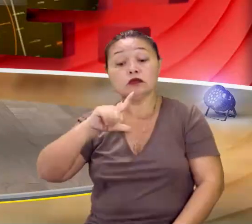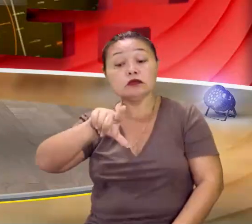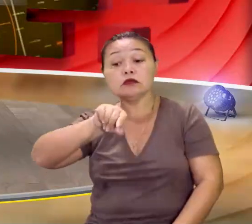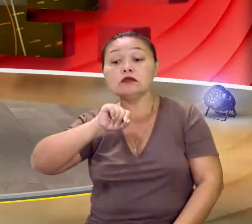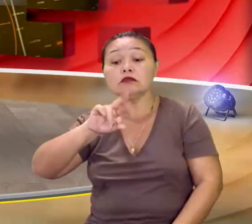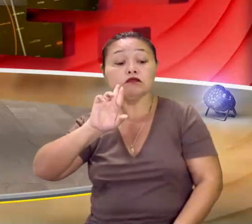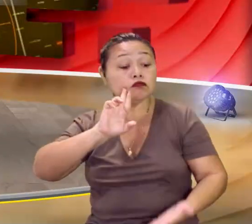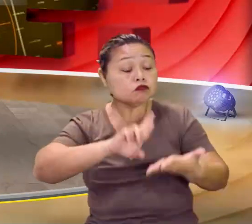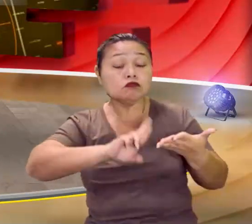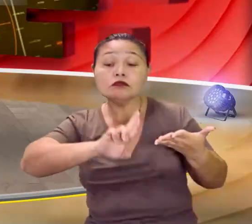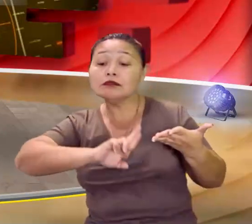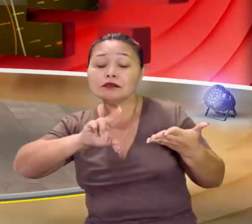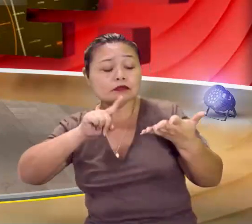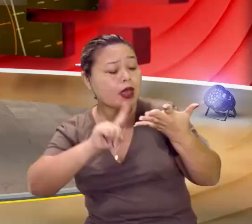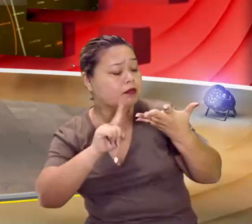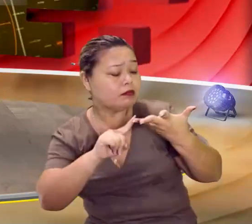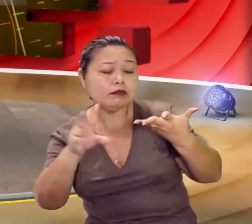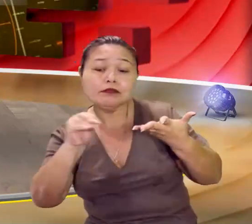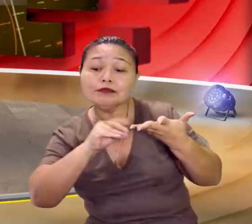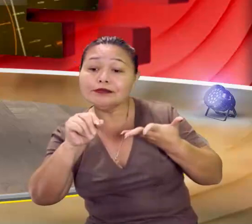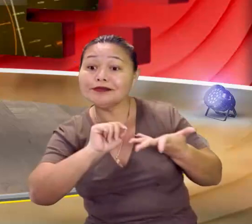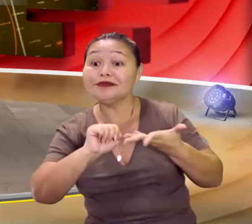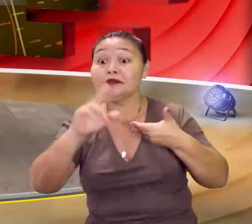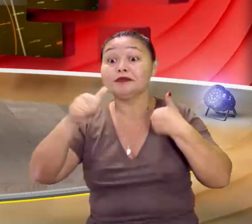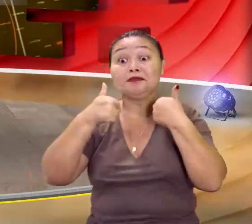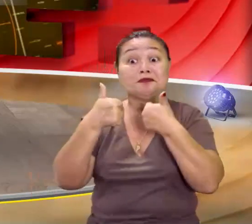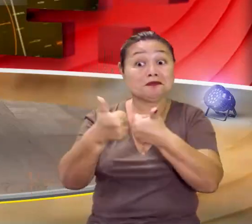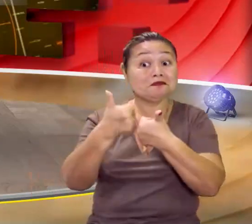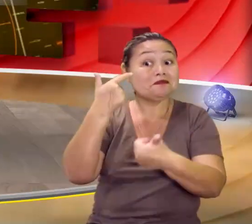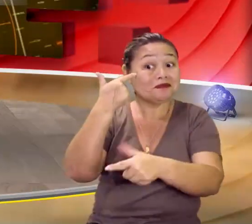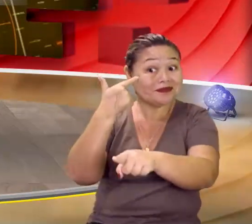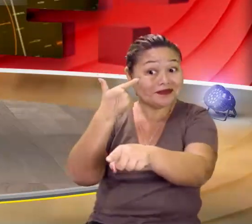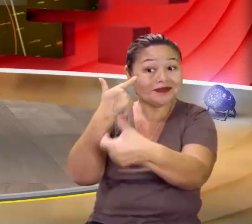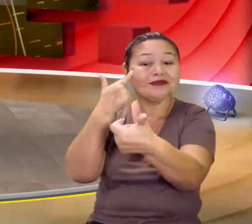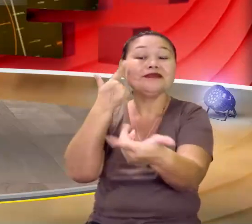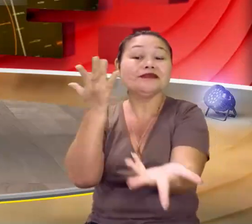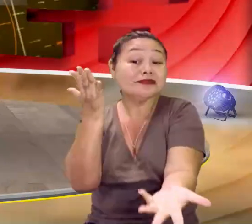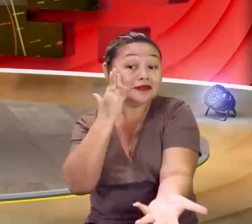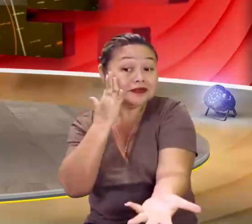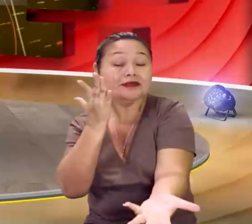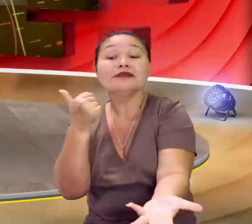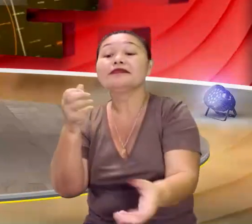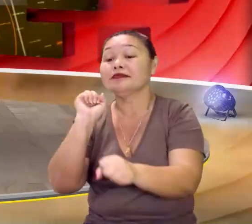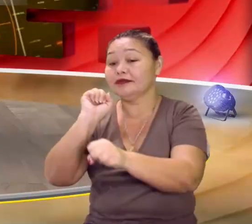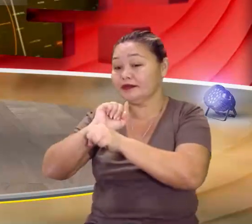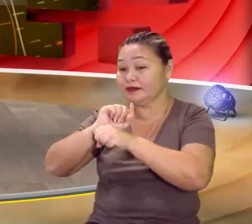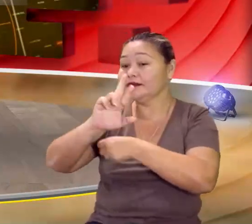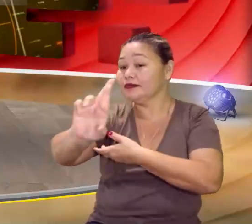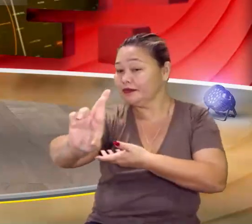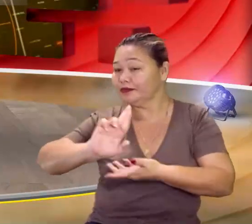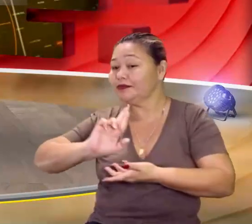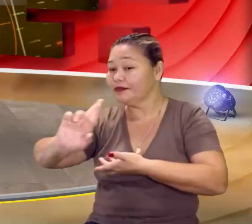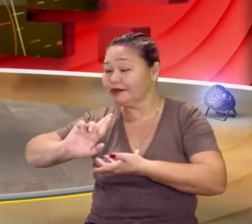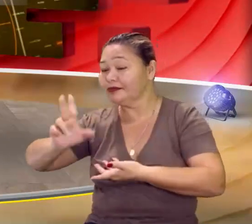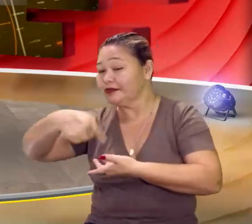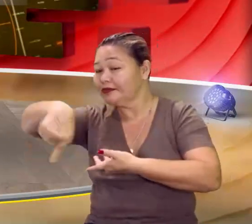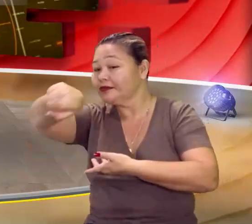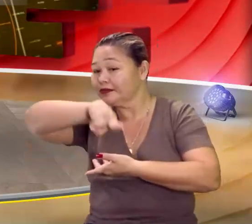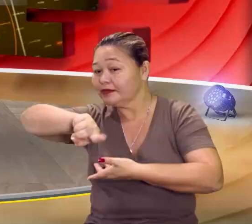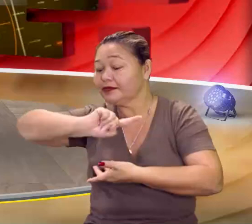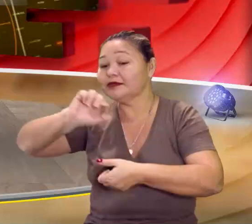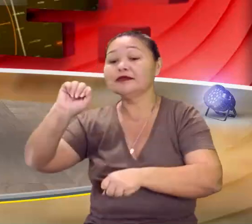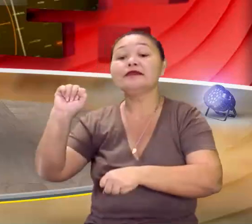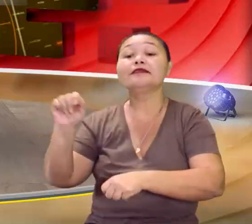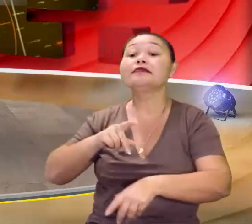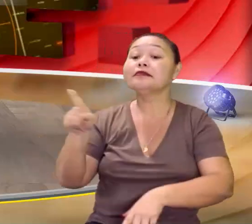seguintes resultados. Já pensou? Olha aí, pode ser, quem sabe. Então a gente espera aí o retorno, o feedback de vocês, tá?